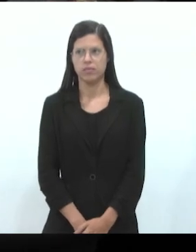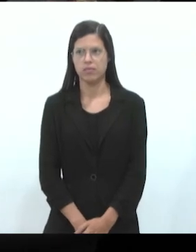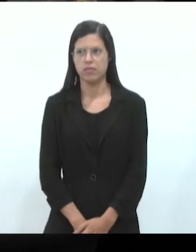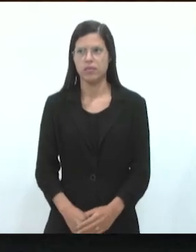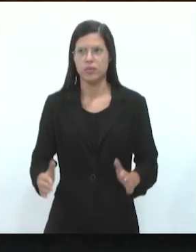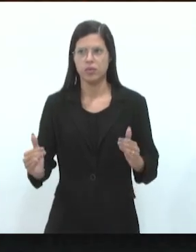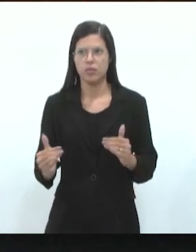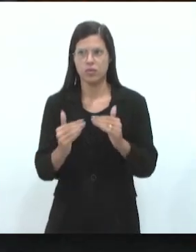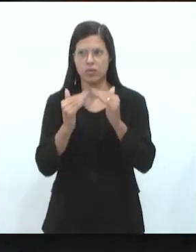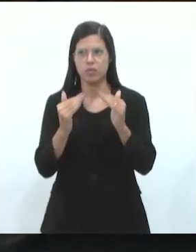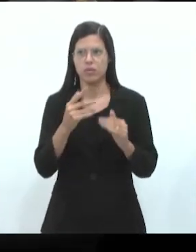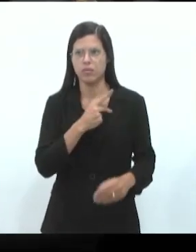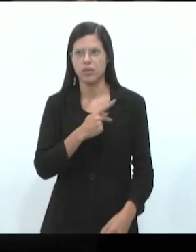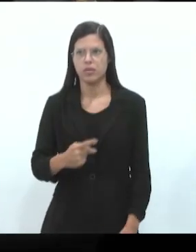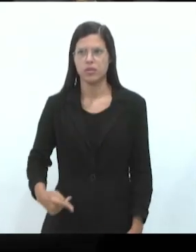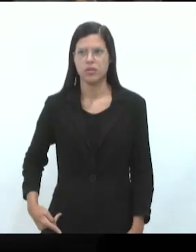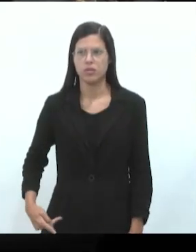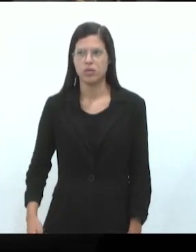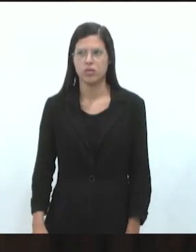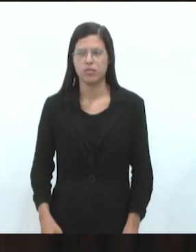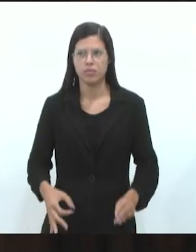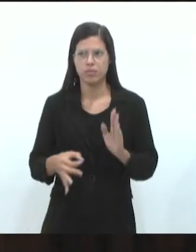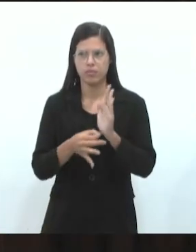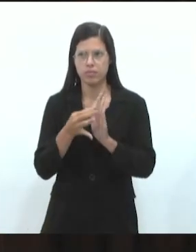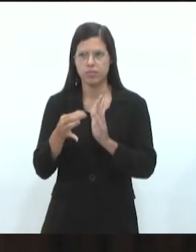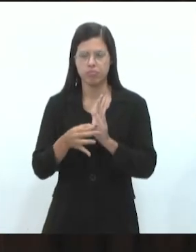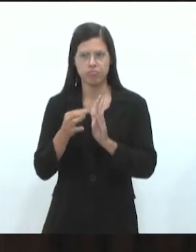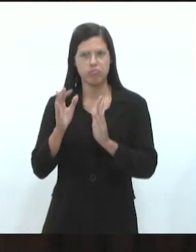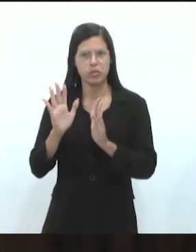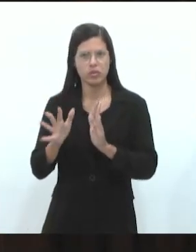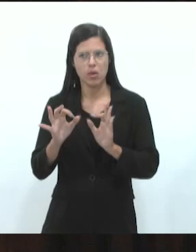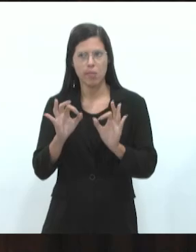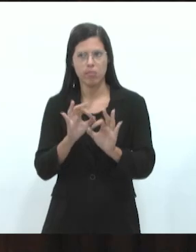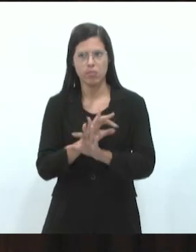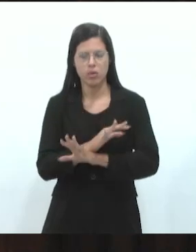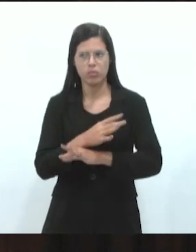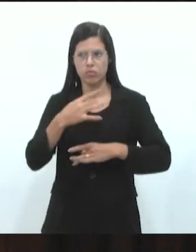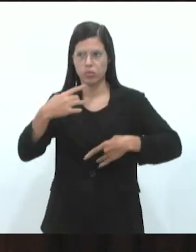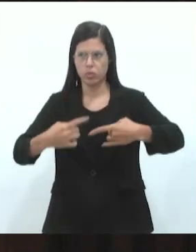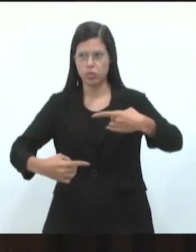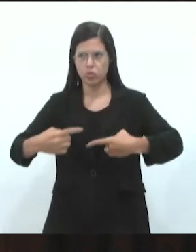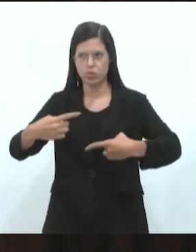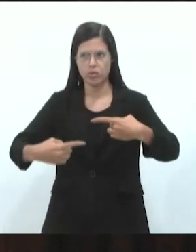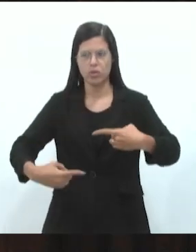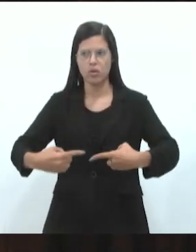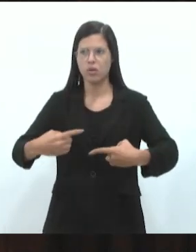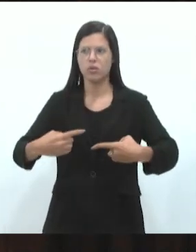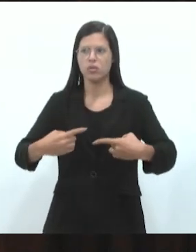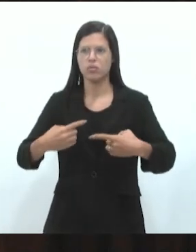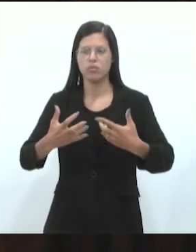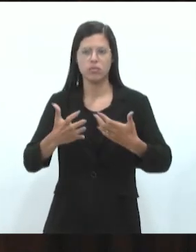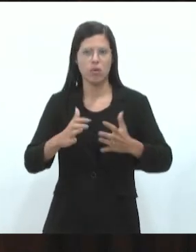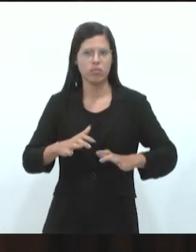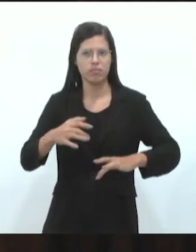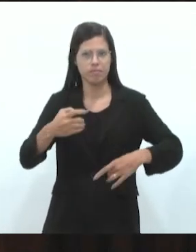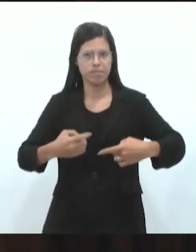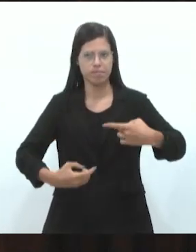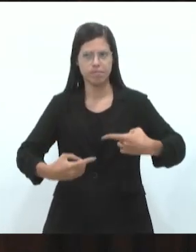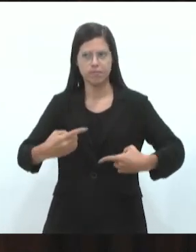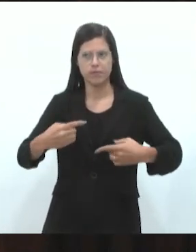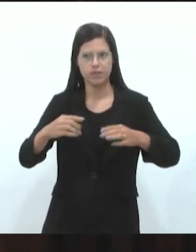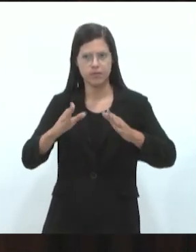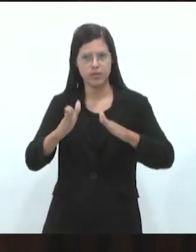Favorável, presidente. Com parecer emitido em discussão, não havendo quem queira